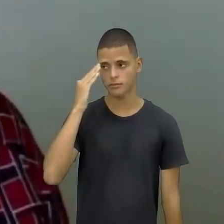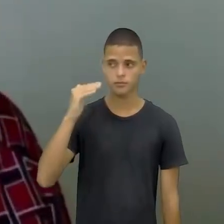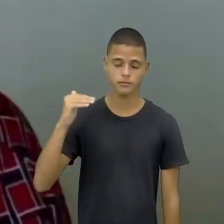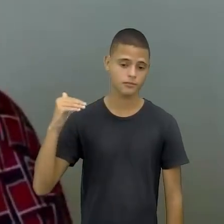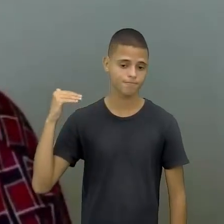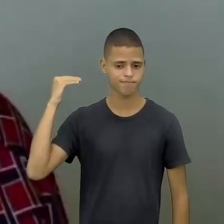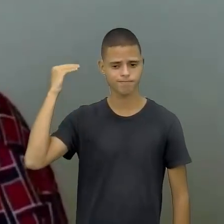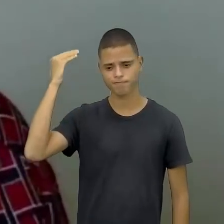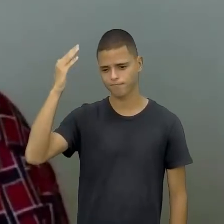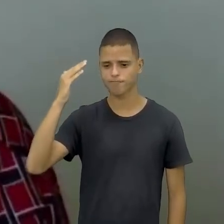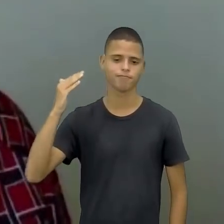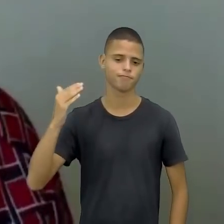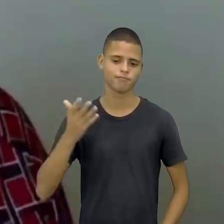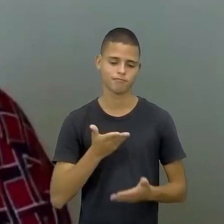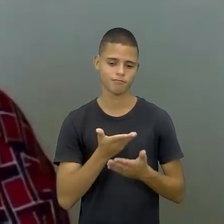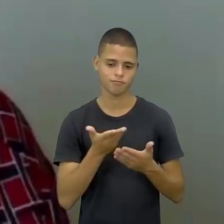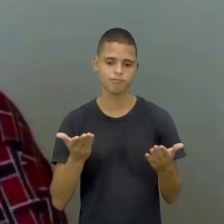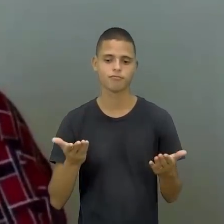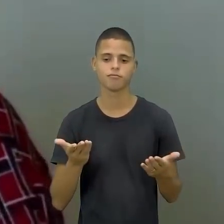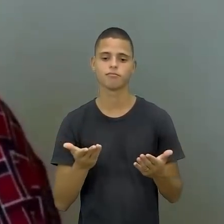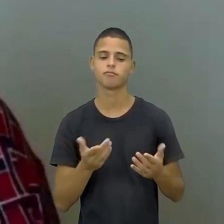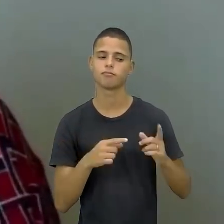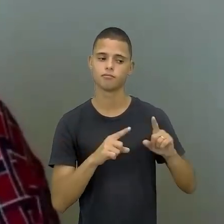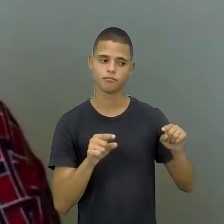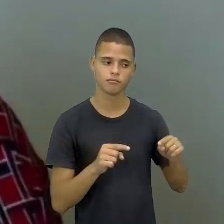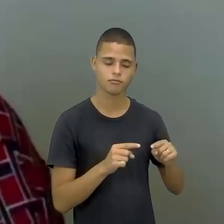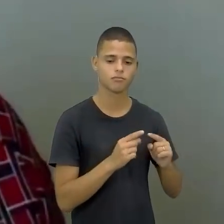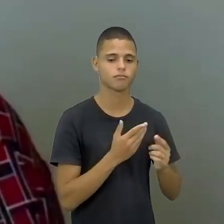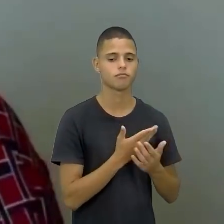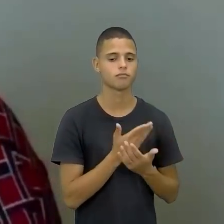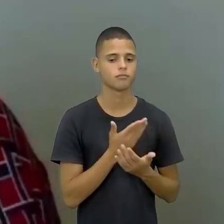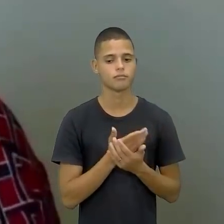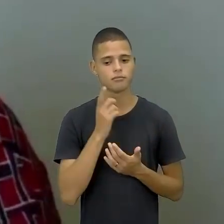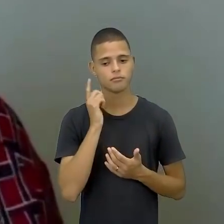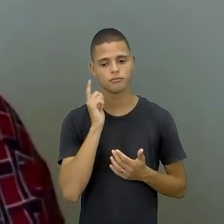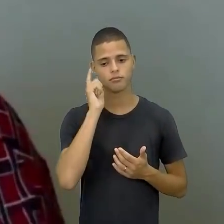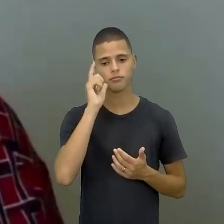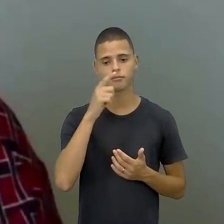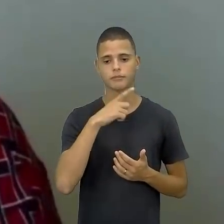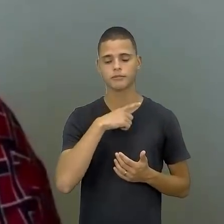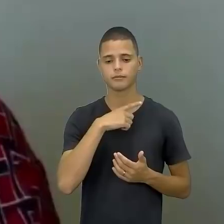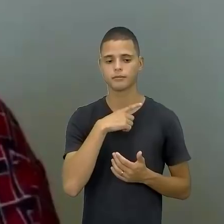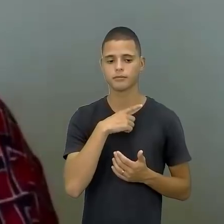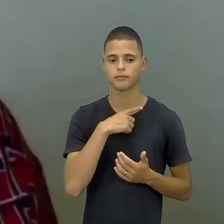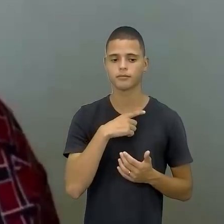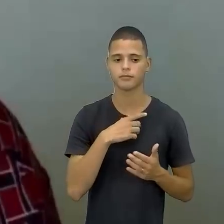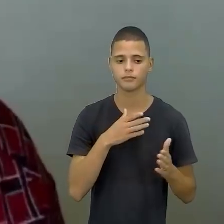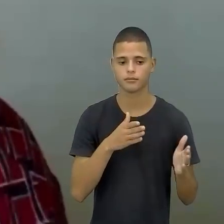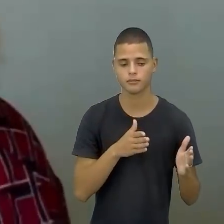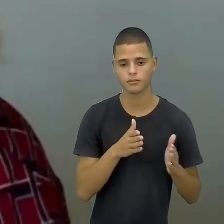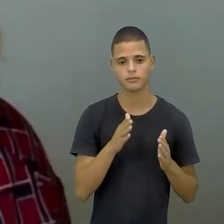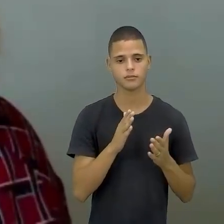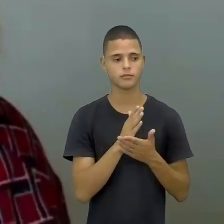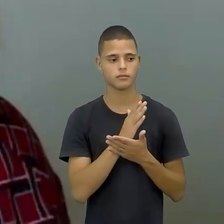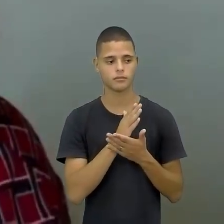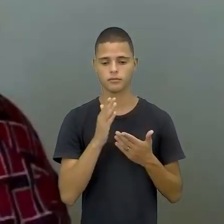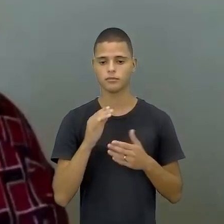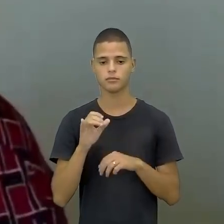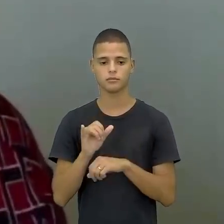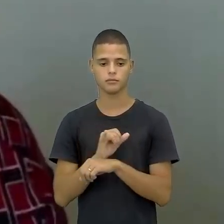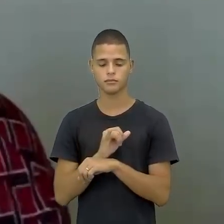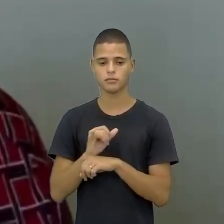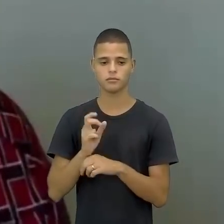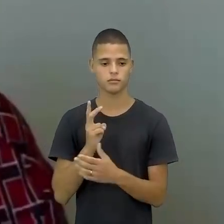têm amplamente em sala de aula, que vocês possam, então, ter aí algumas ferramentas, né, que